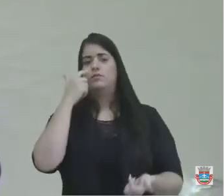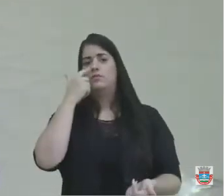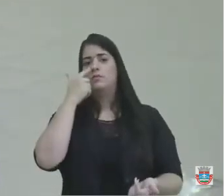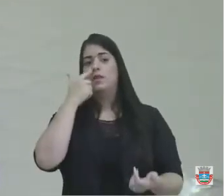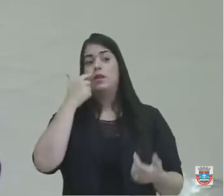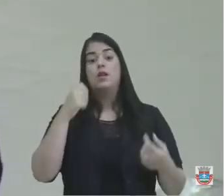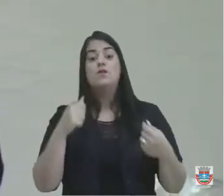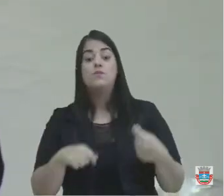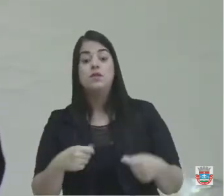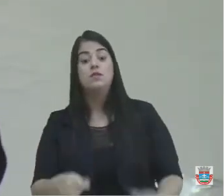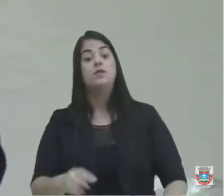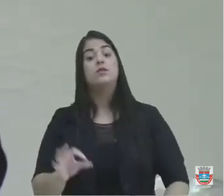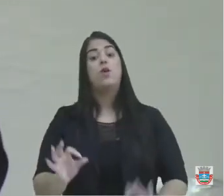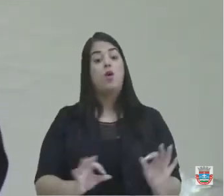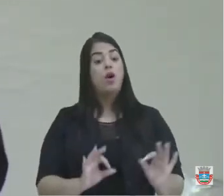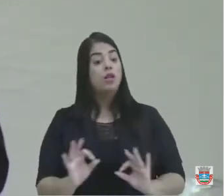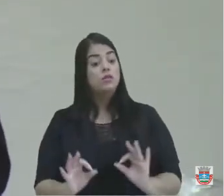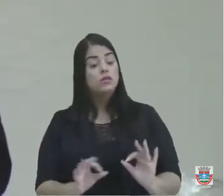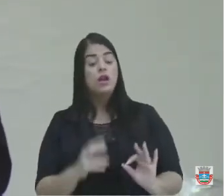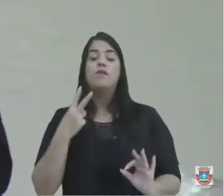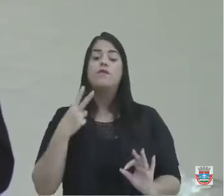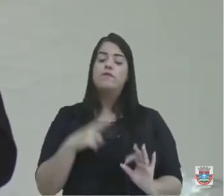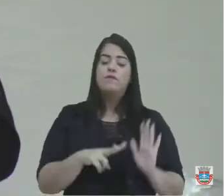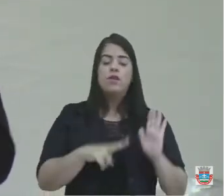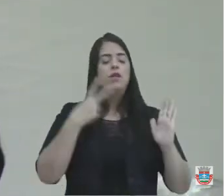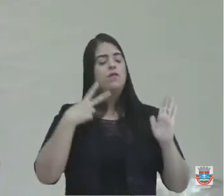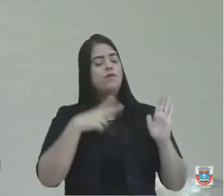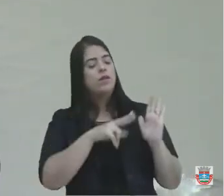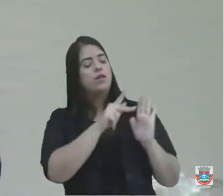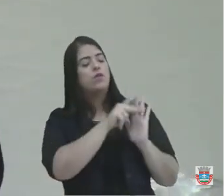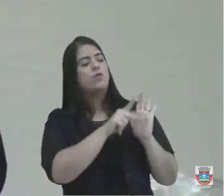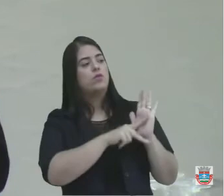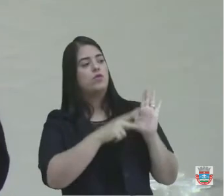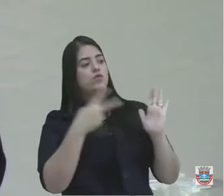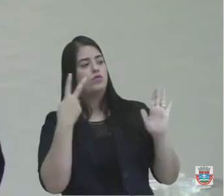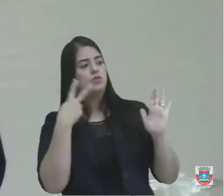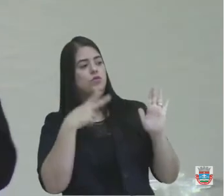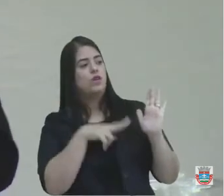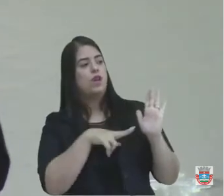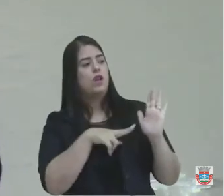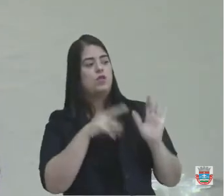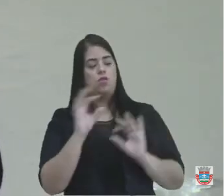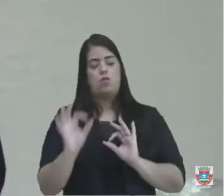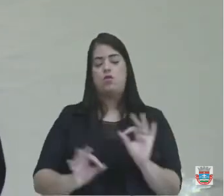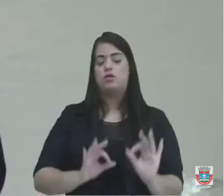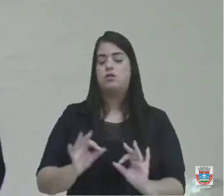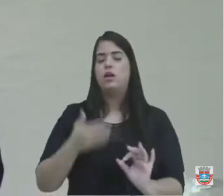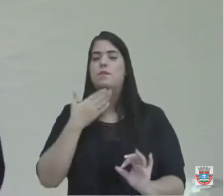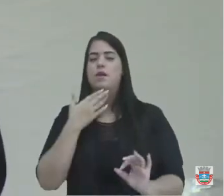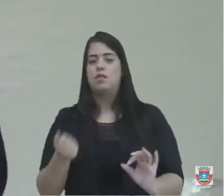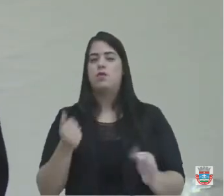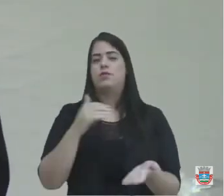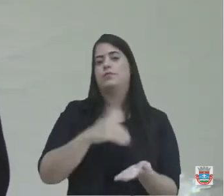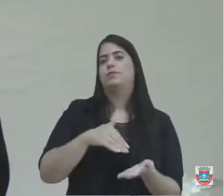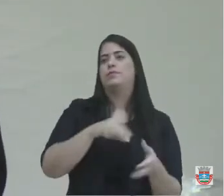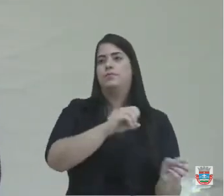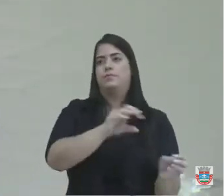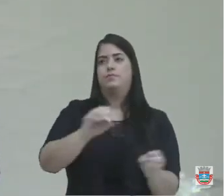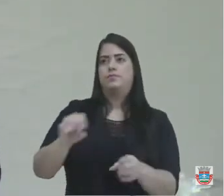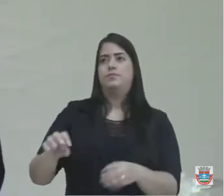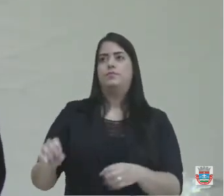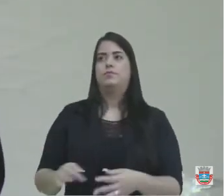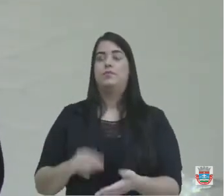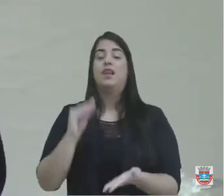se Organize veja aí o projeto e se Organize melhor na secretaria a educação